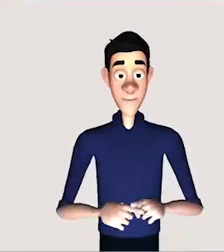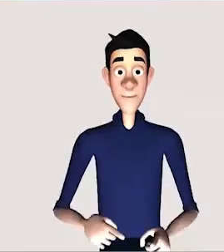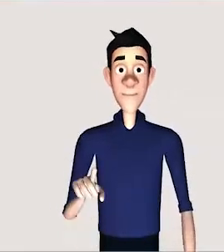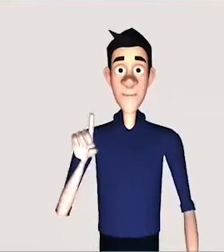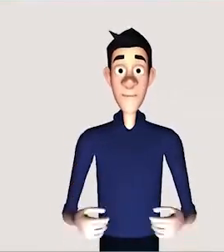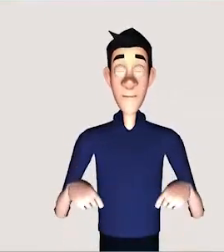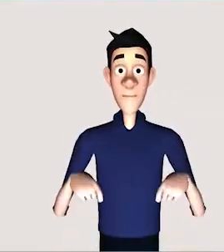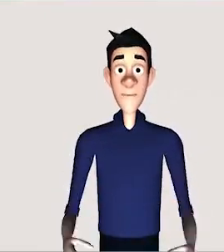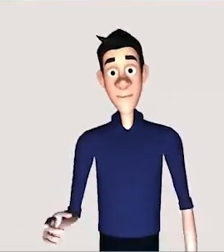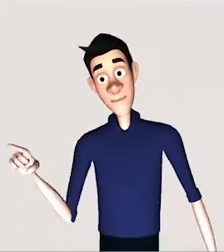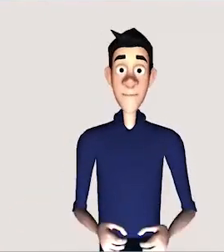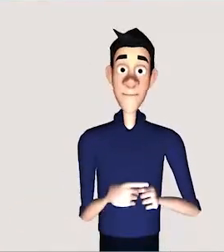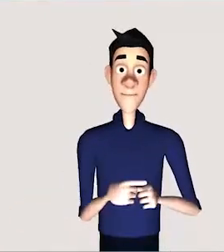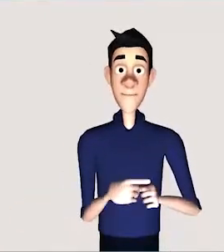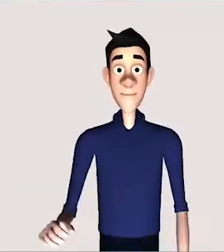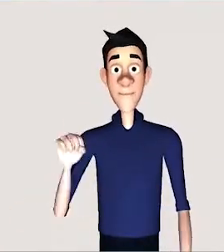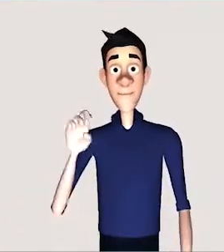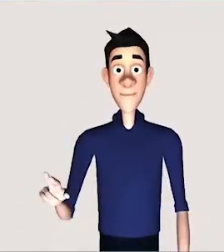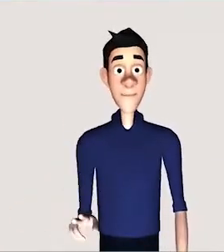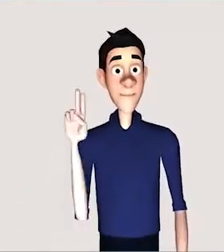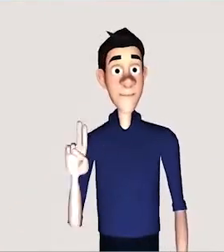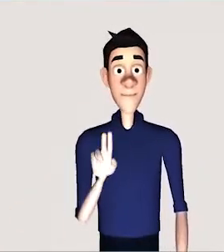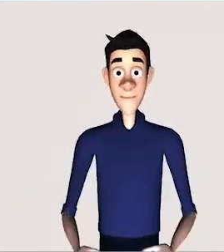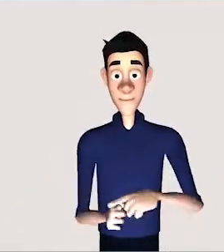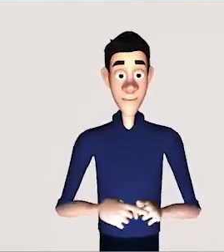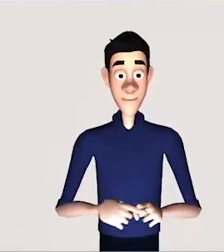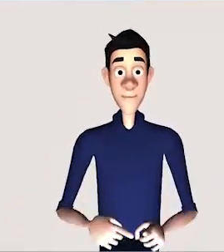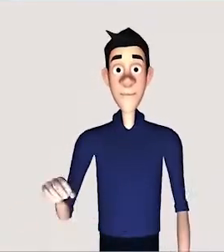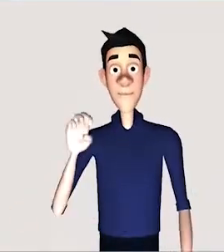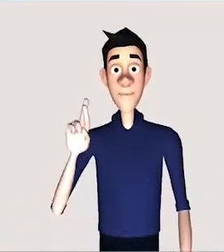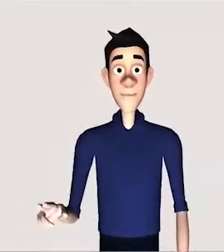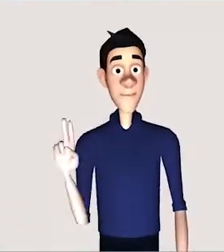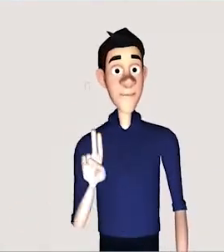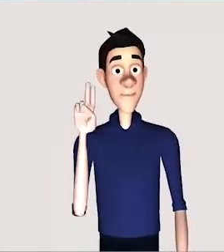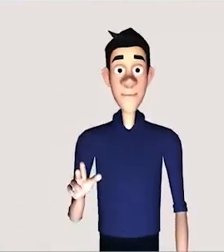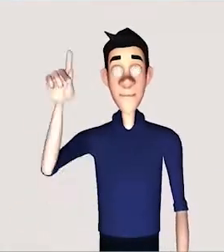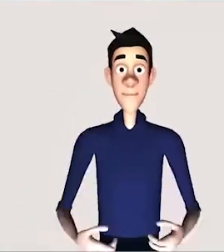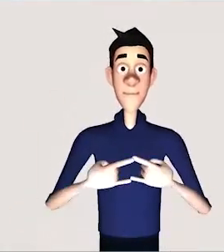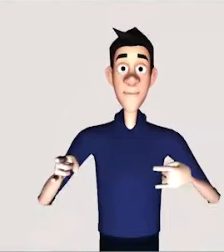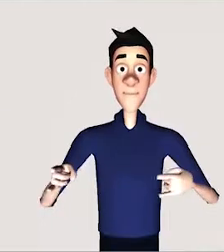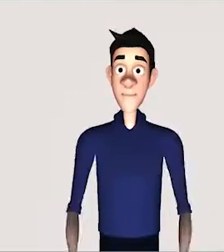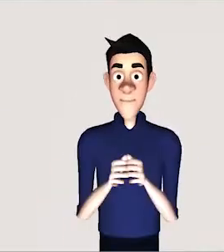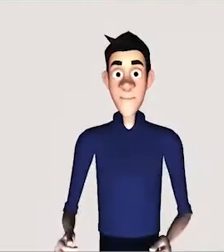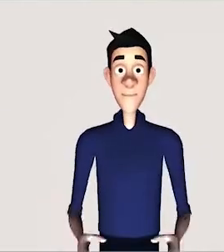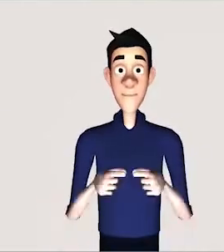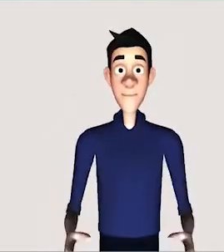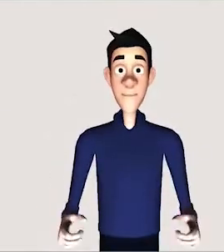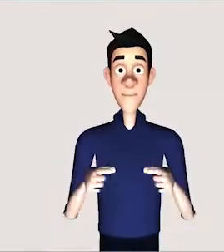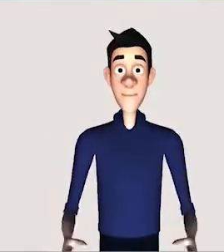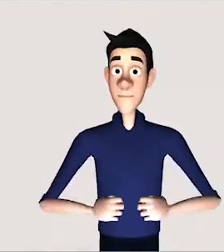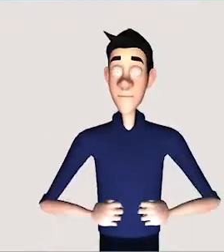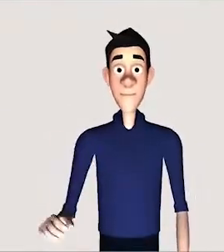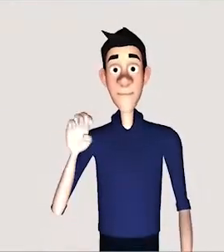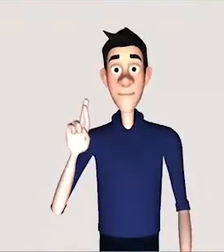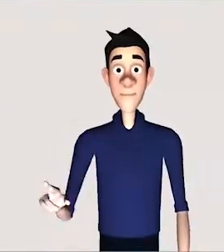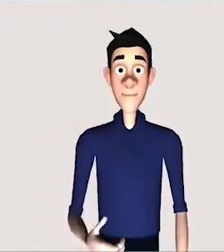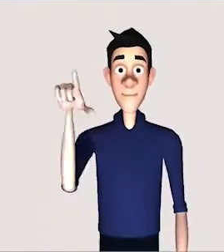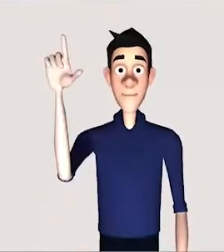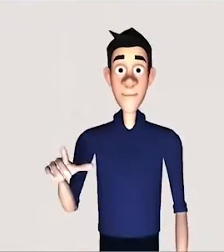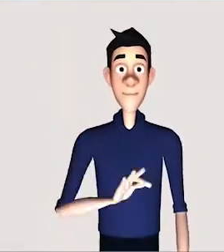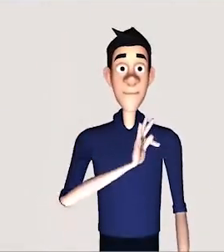muitas pessoas estão usando, existe até a contagem por câmera, mas como não é muito comum, em geral a